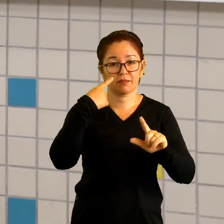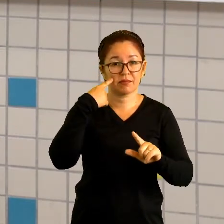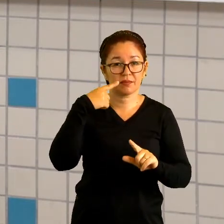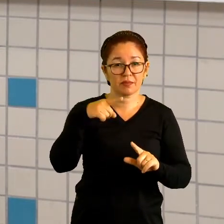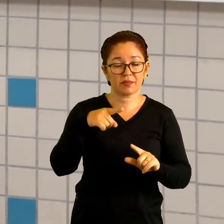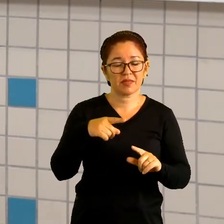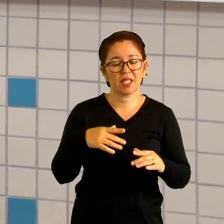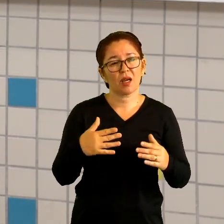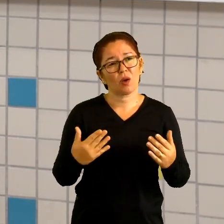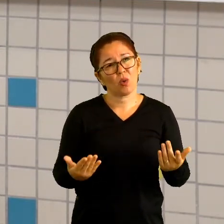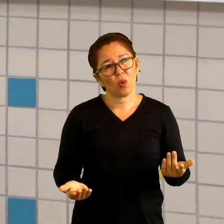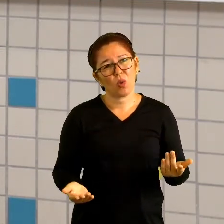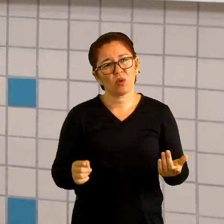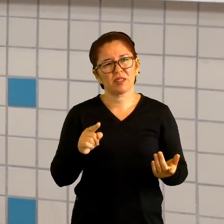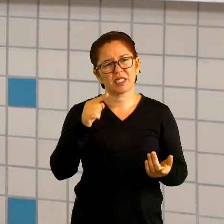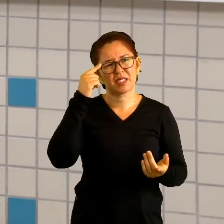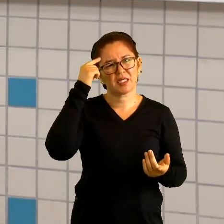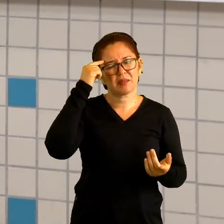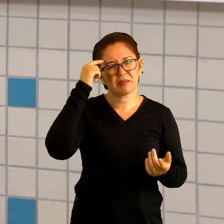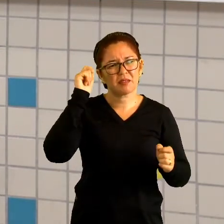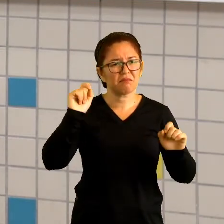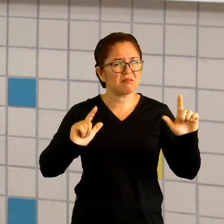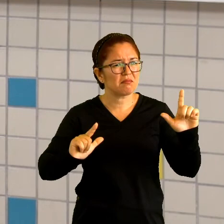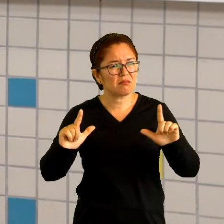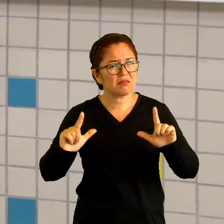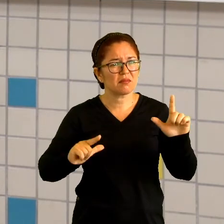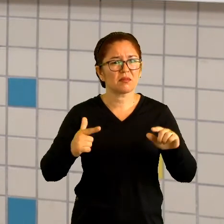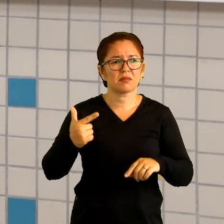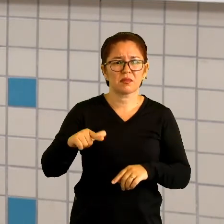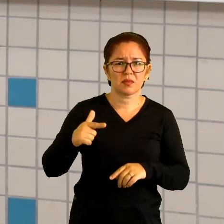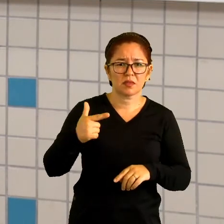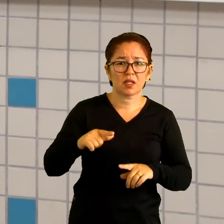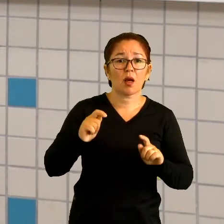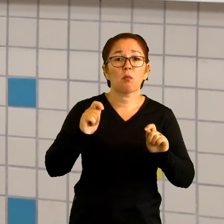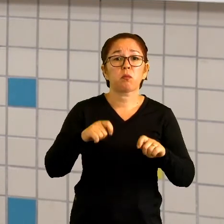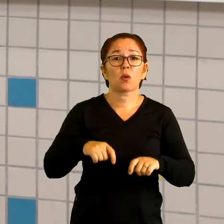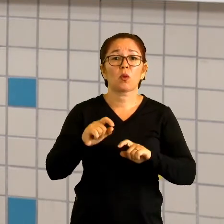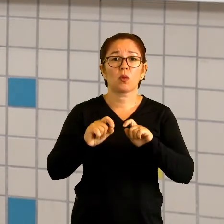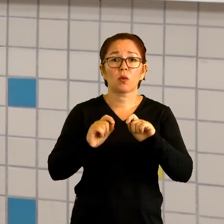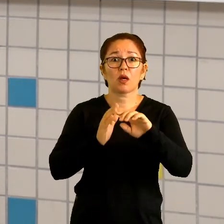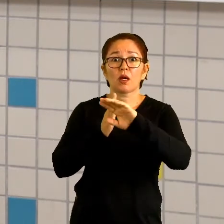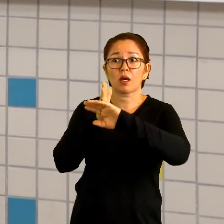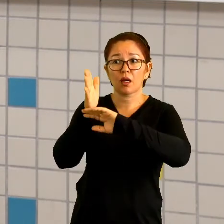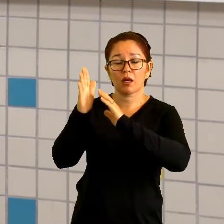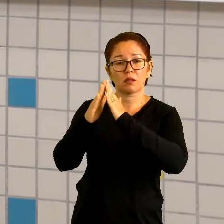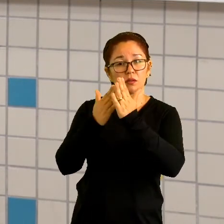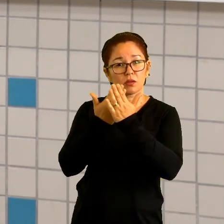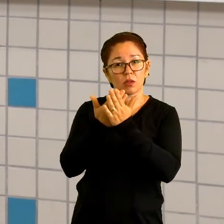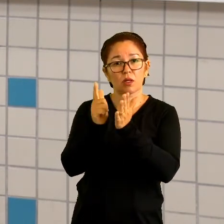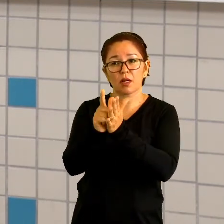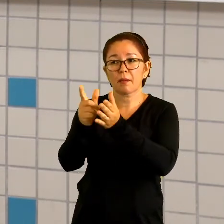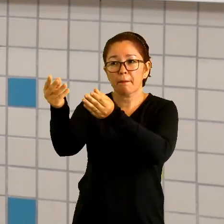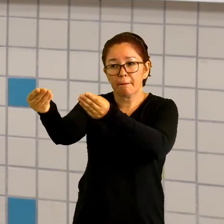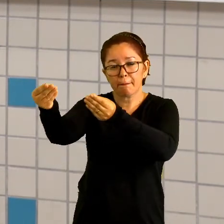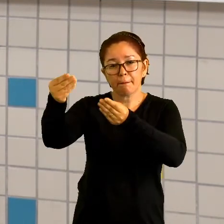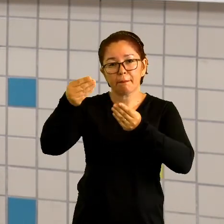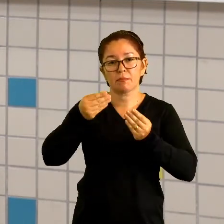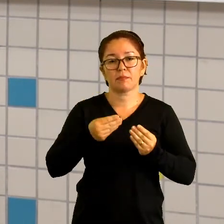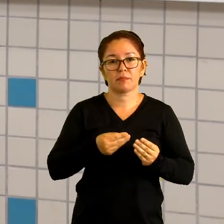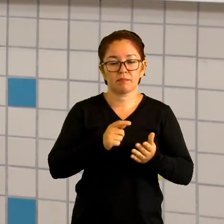você, porventura, não tem acesso à TV, vá até a escola, pegue sua atividade